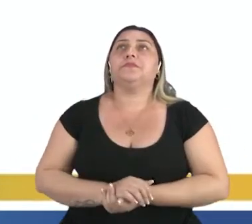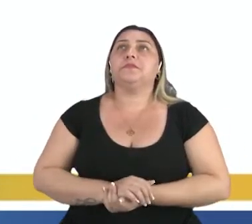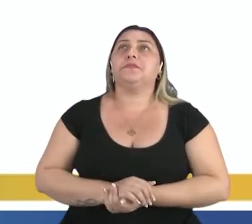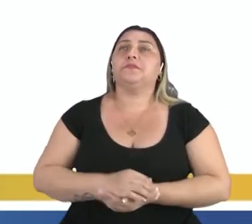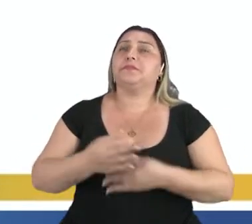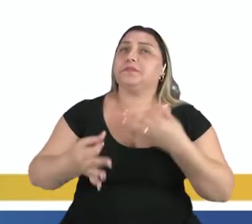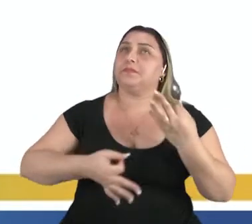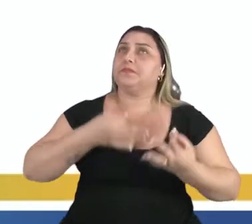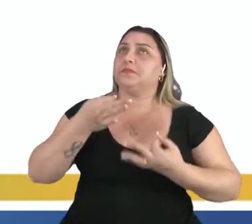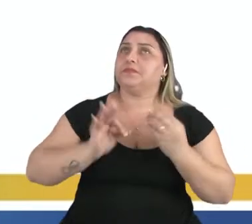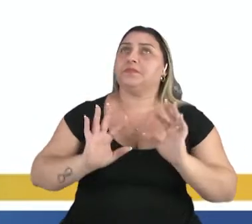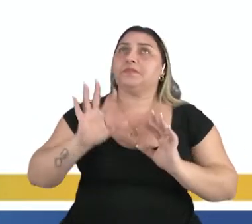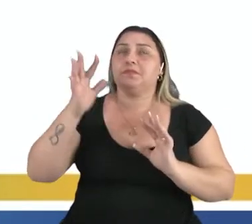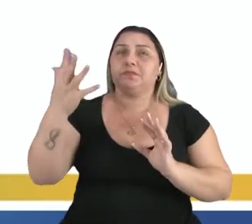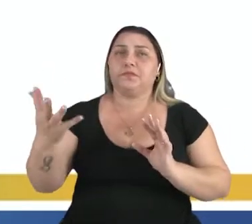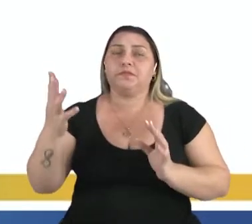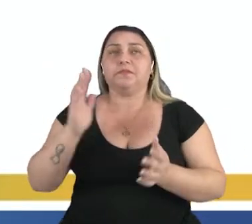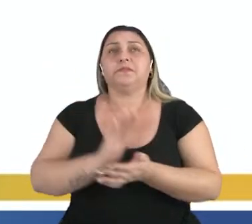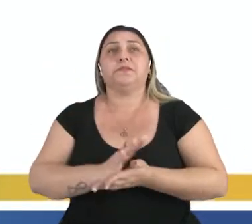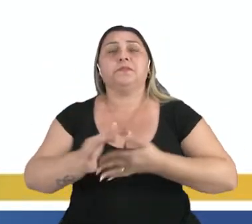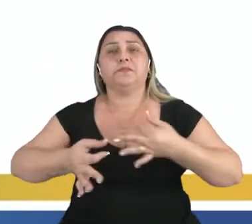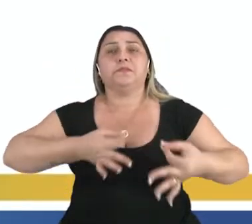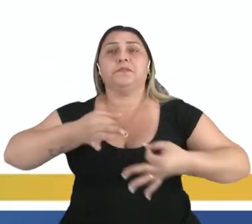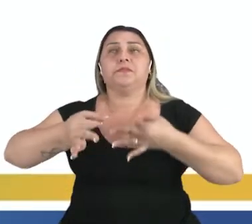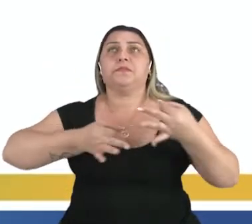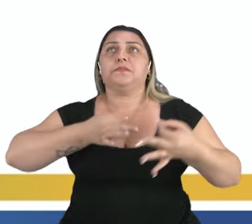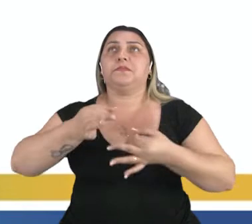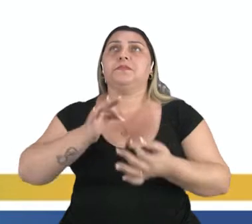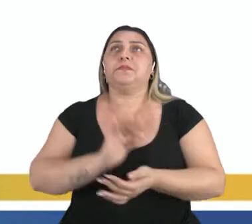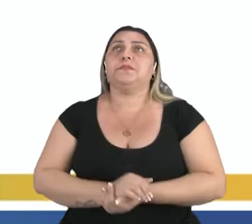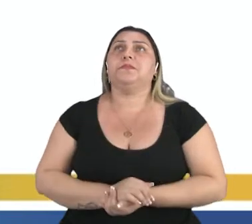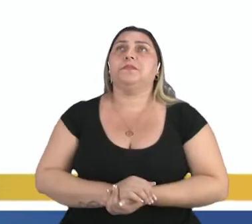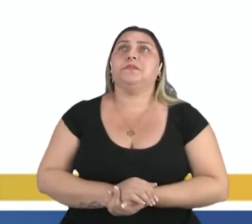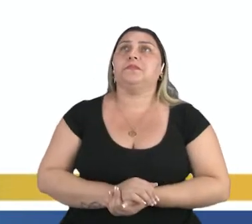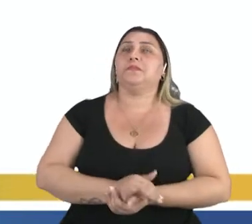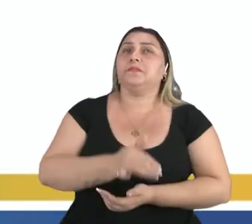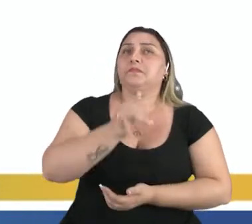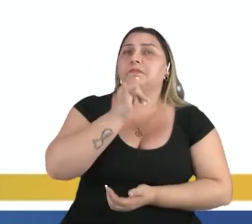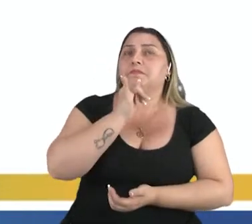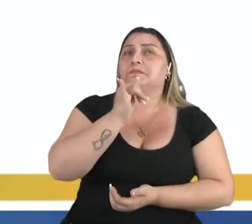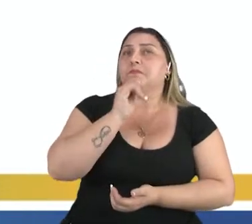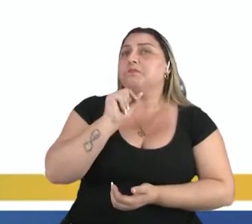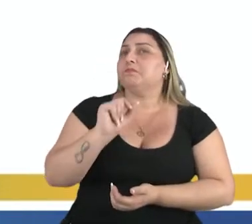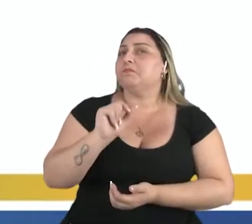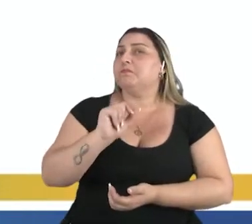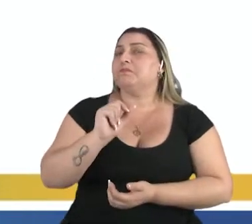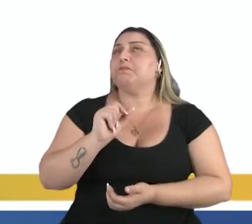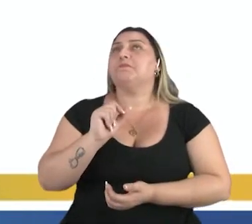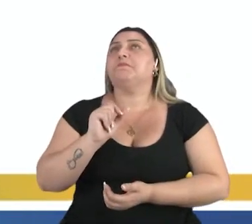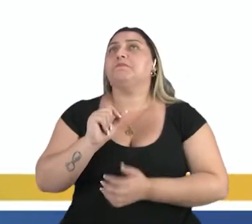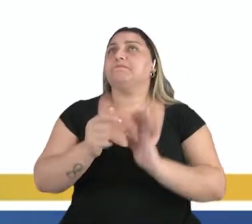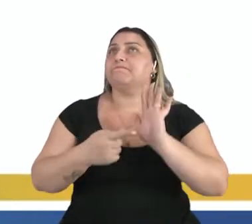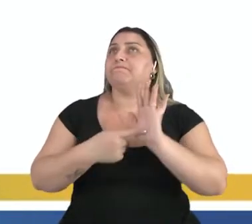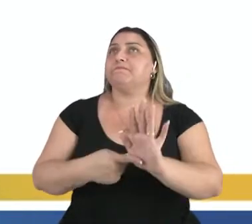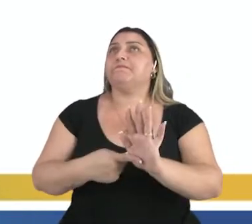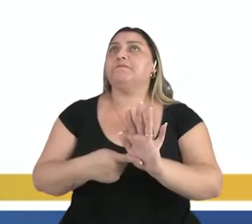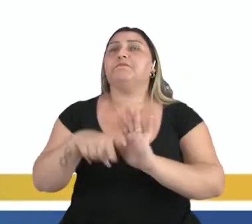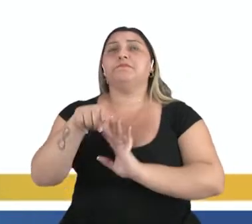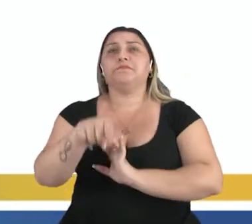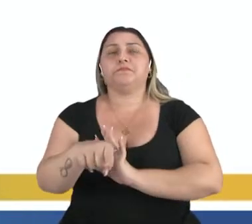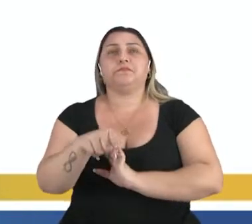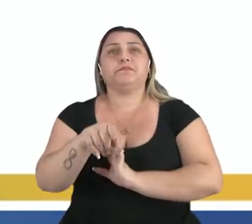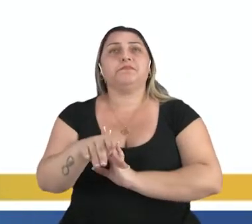A argumentação vai ocorrer por meio de opiniões, dados, exemplos, o que se pretende abordar. Então,